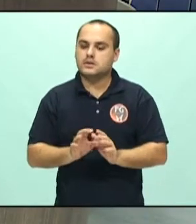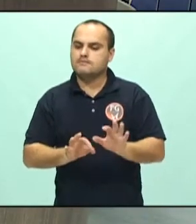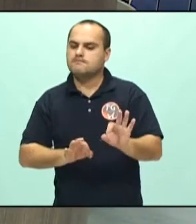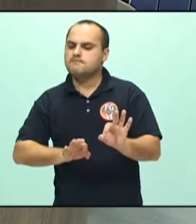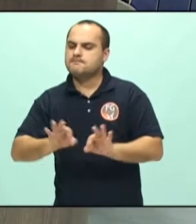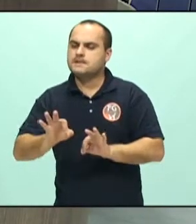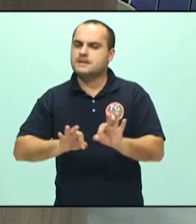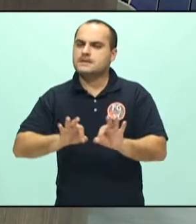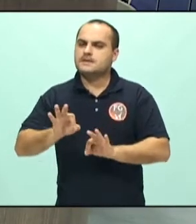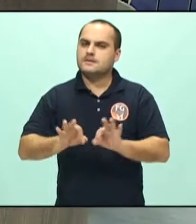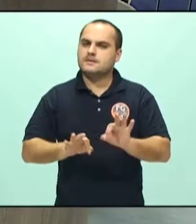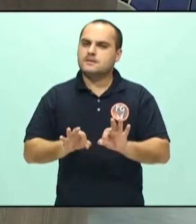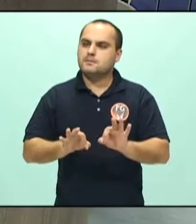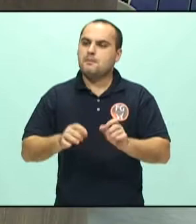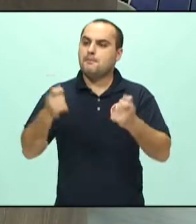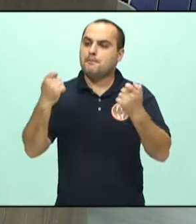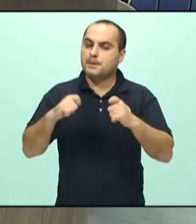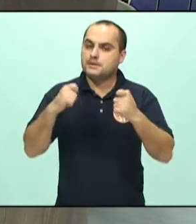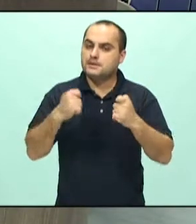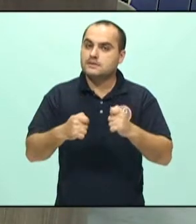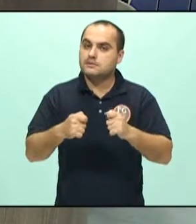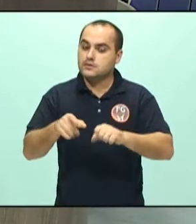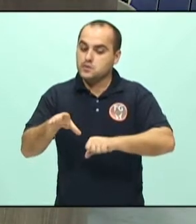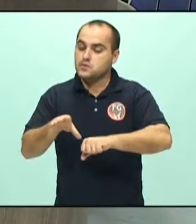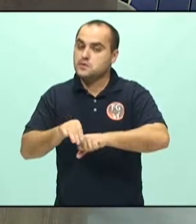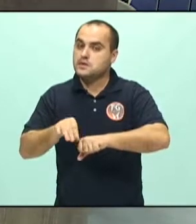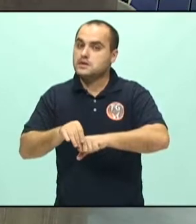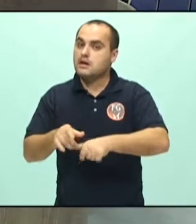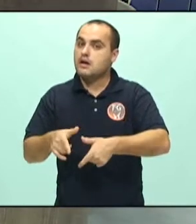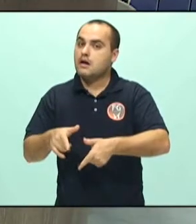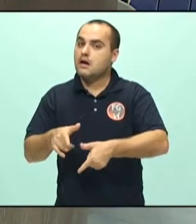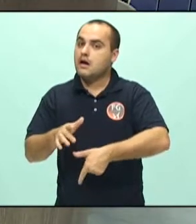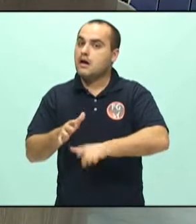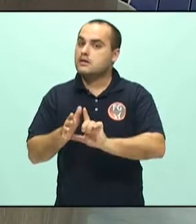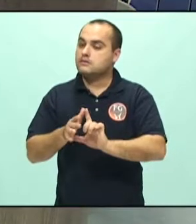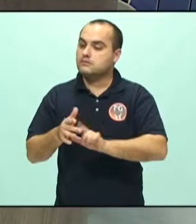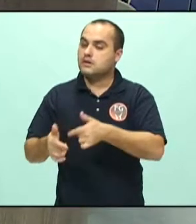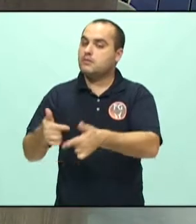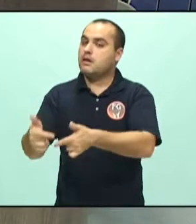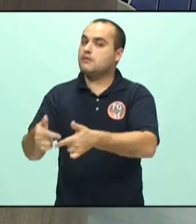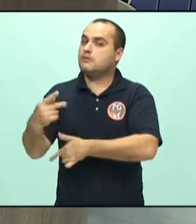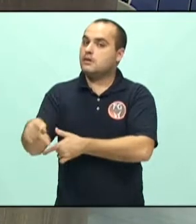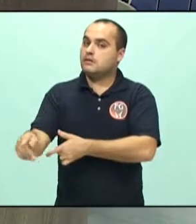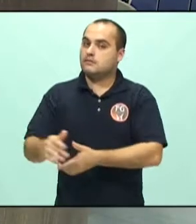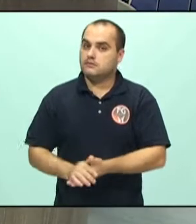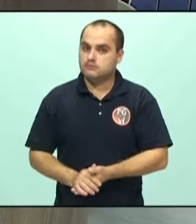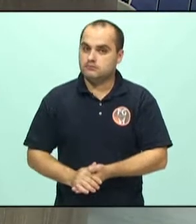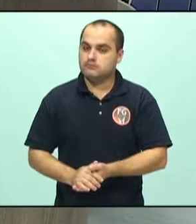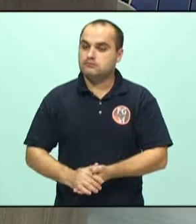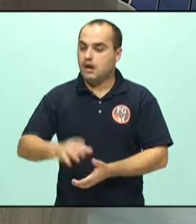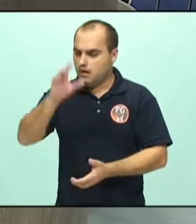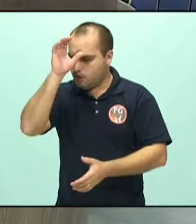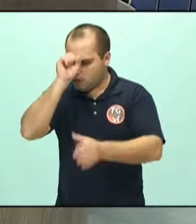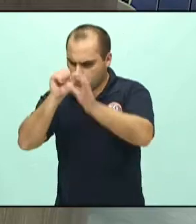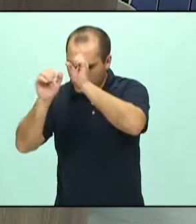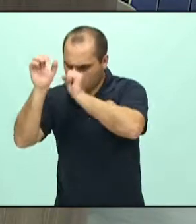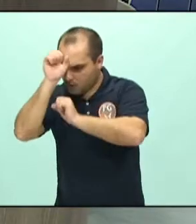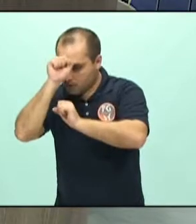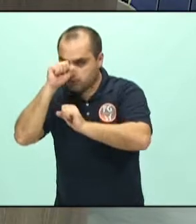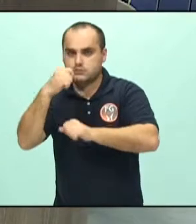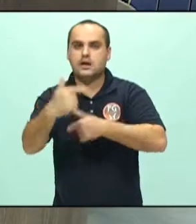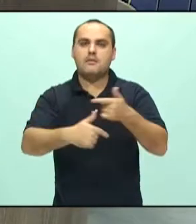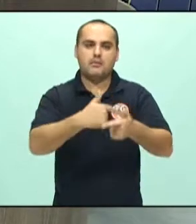planejamento de precisamos conhecer, antes de tudo, vida e obra. Porque a gente só fala sobre o que a gente conhece. A gente não pode falar sobre o que a gente não conhece.